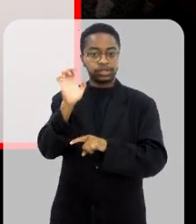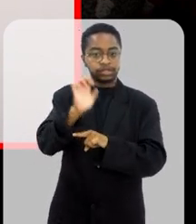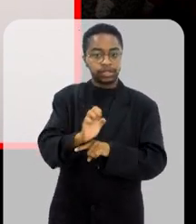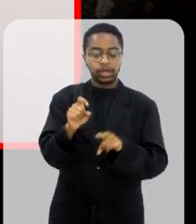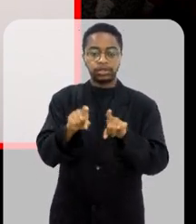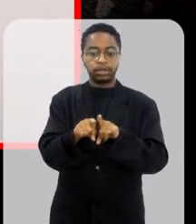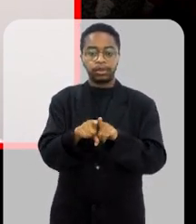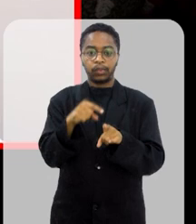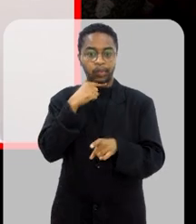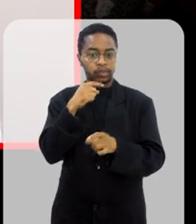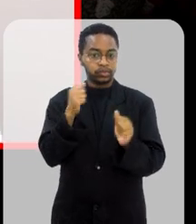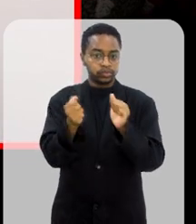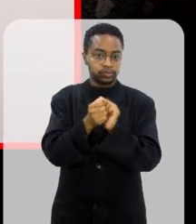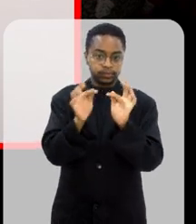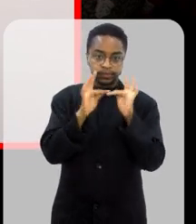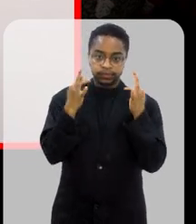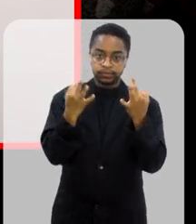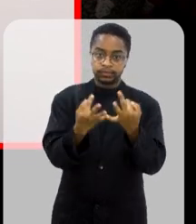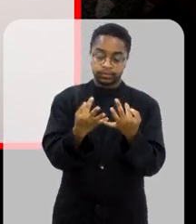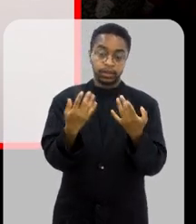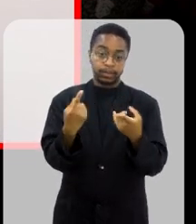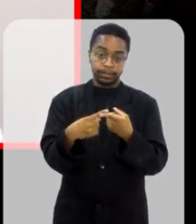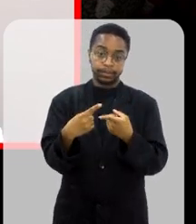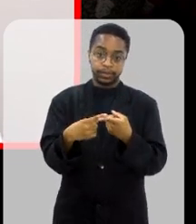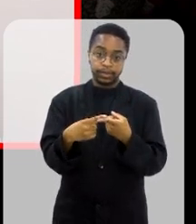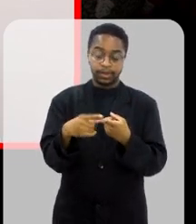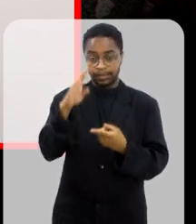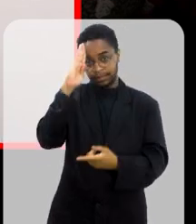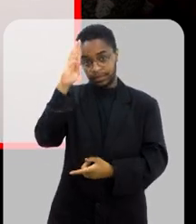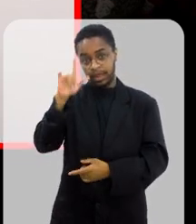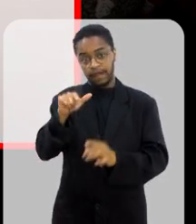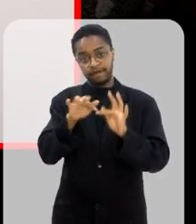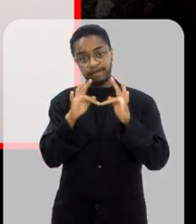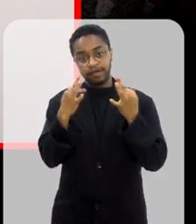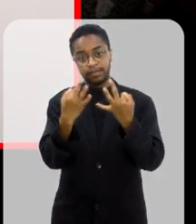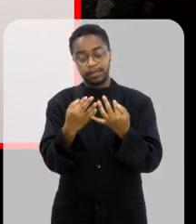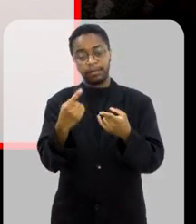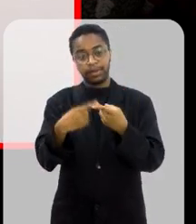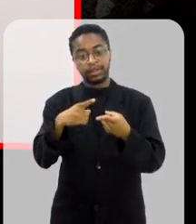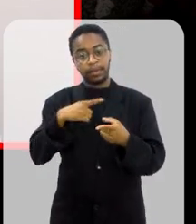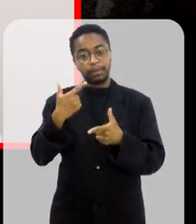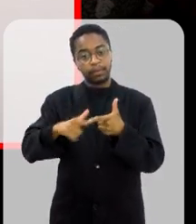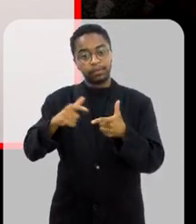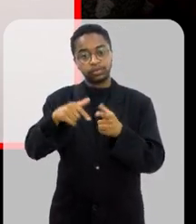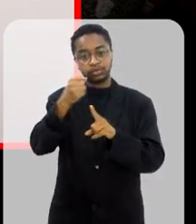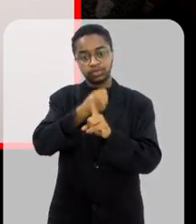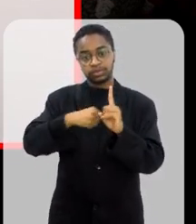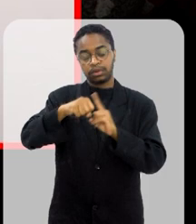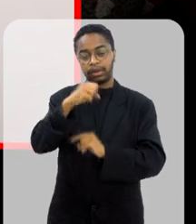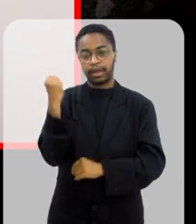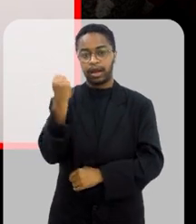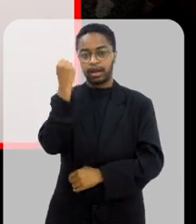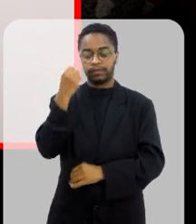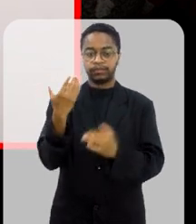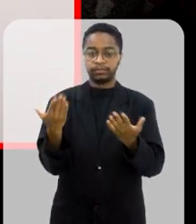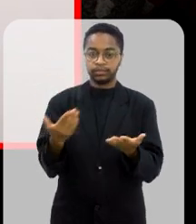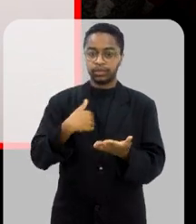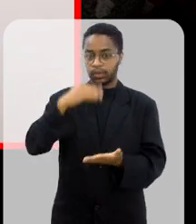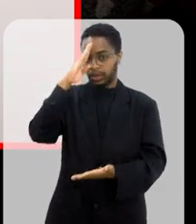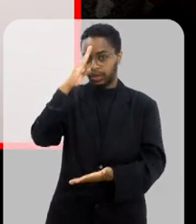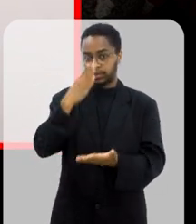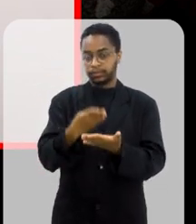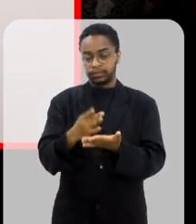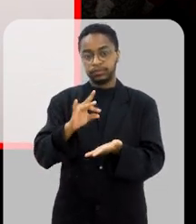deixa de ficar com a sua família, né? Porque envolve a família, é um problema social grave. Então,